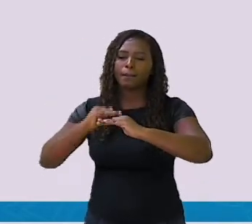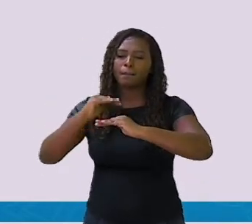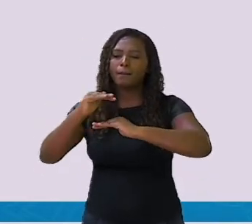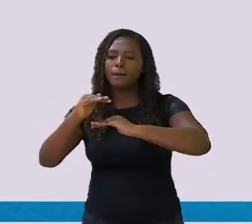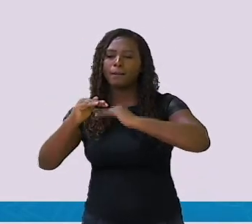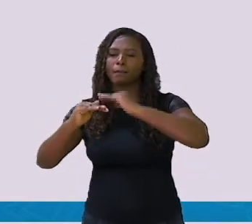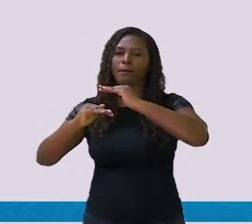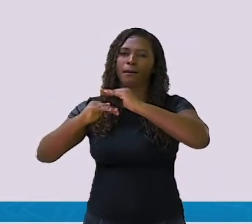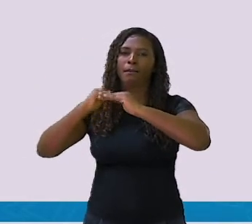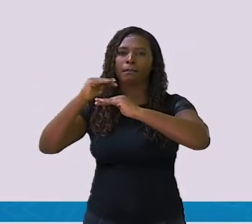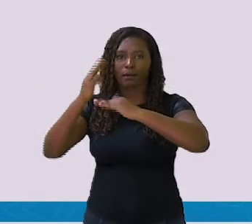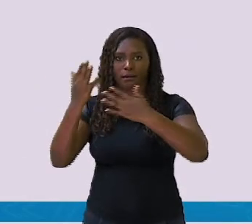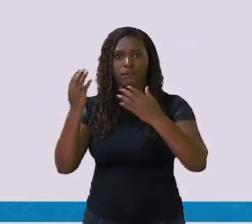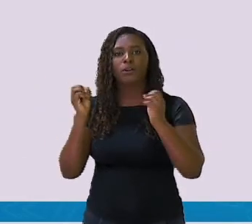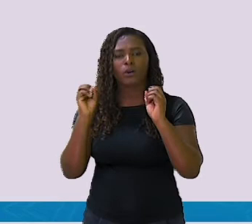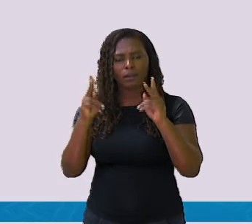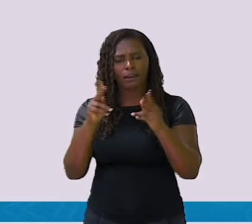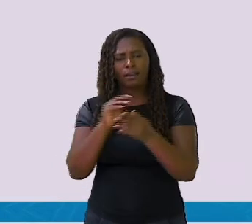vão acontecendo.